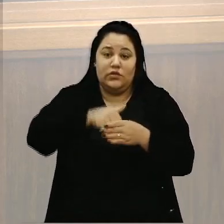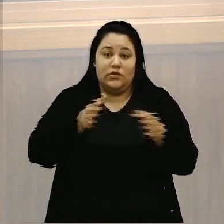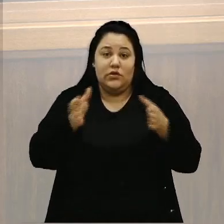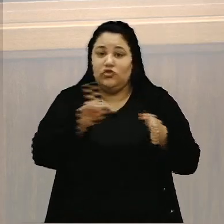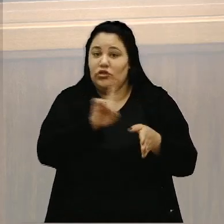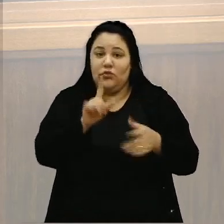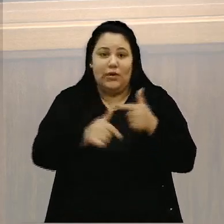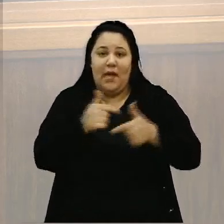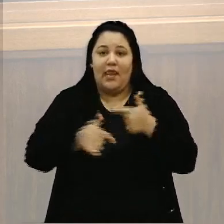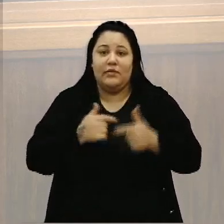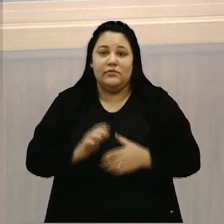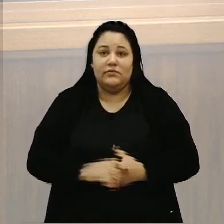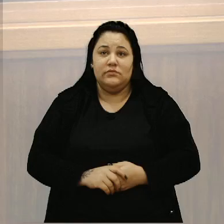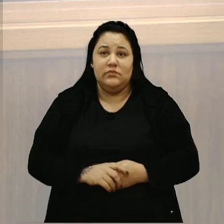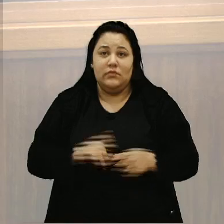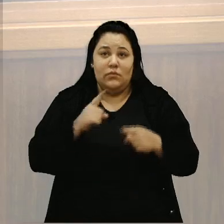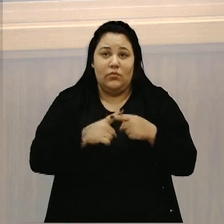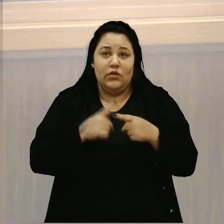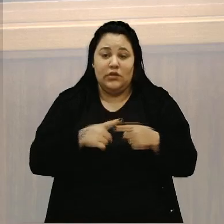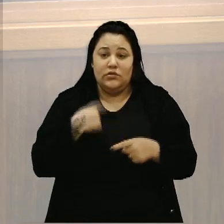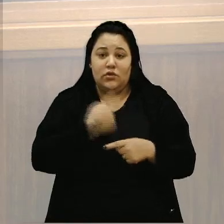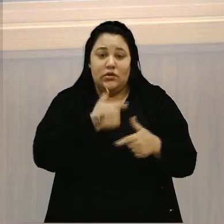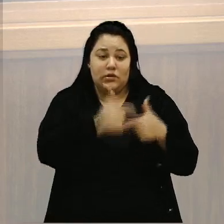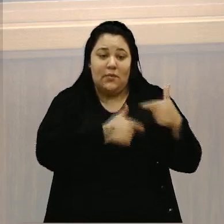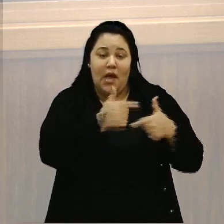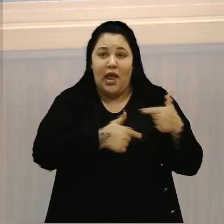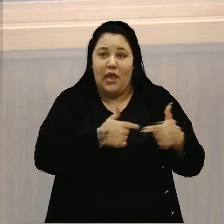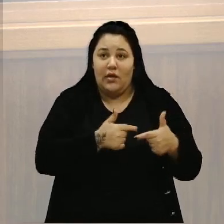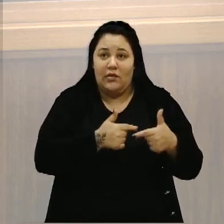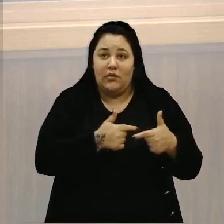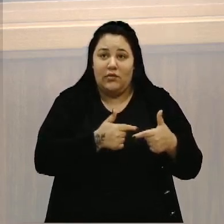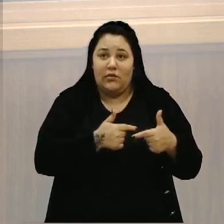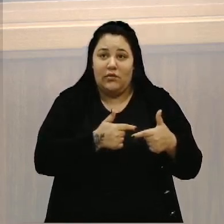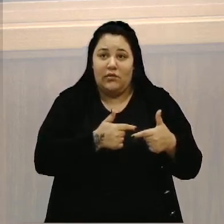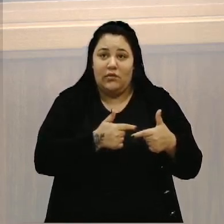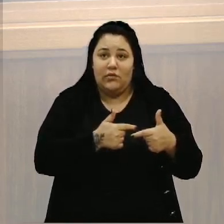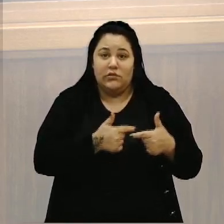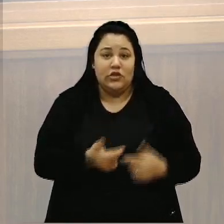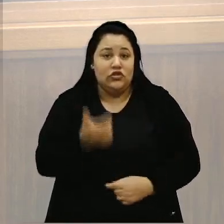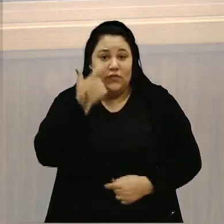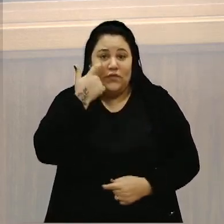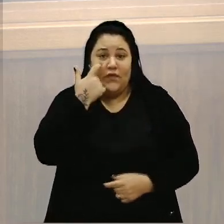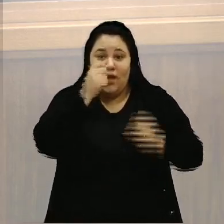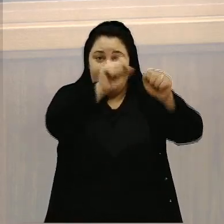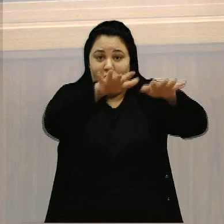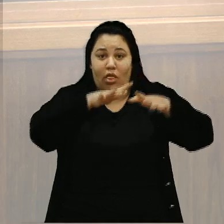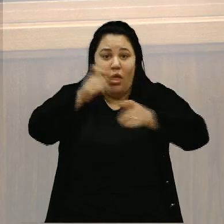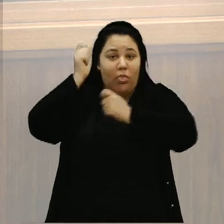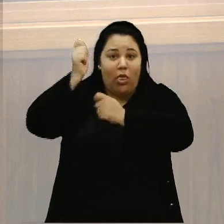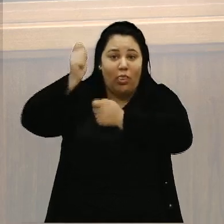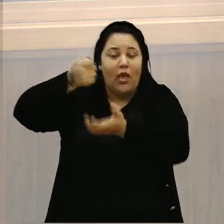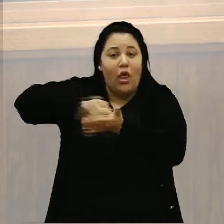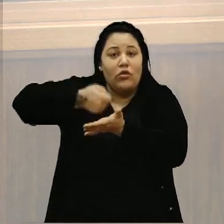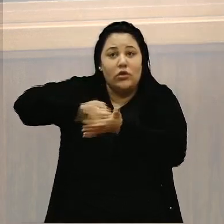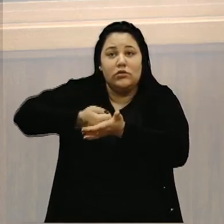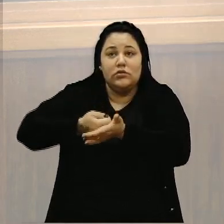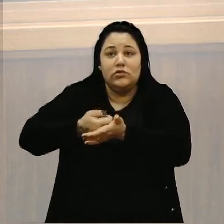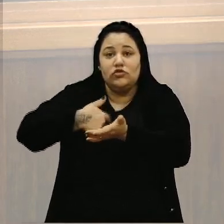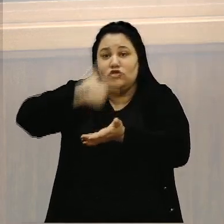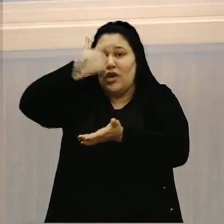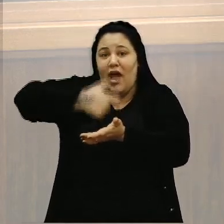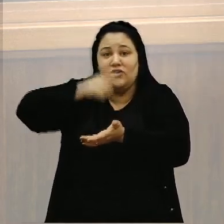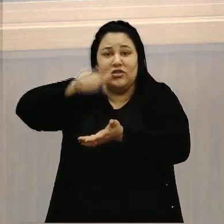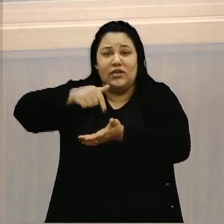trabalha. Porque se a gente trabalha, se a gente inclusive vê a mobilização do povo, a gente acha que isso